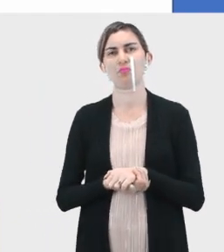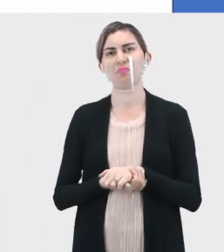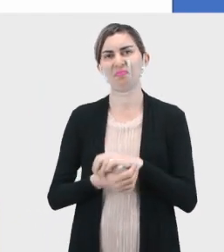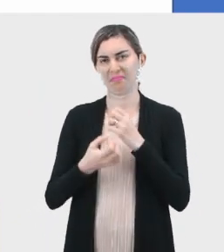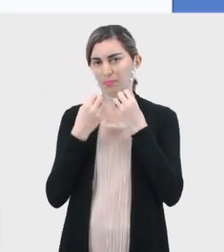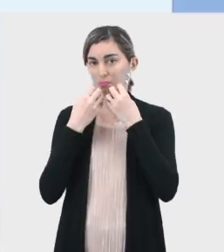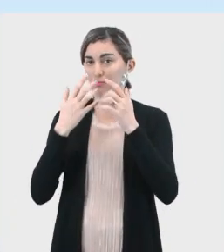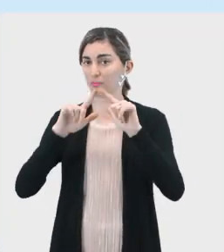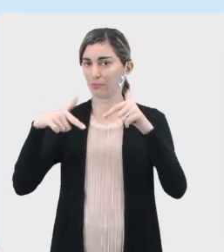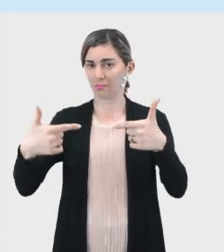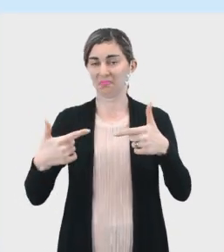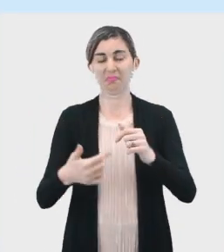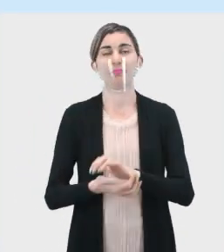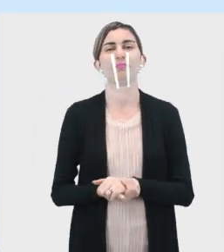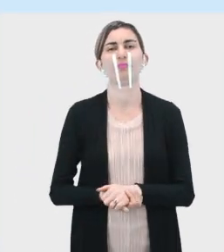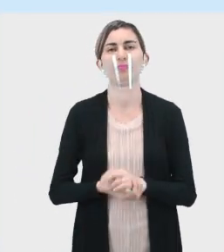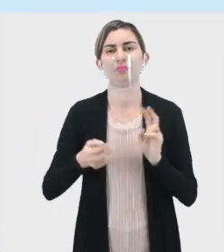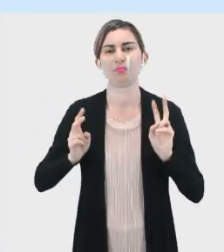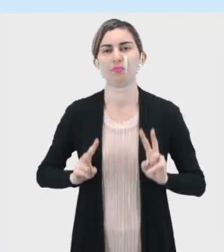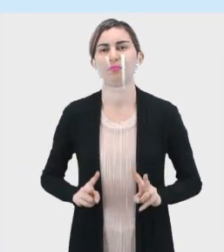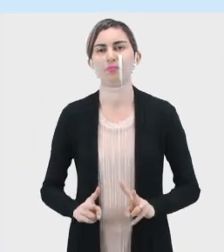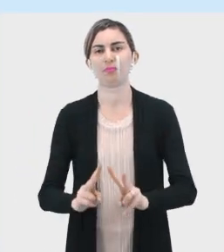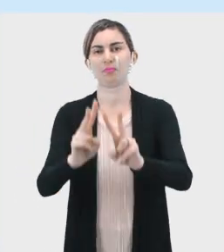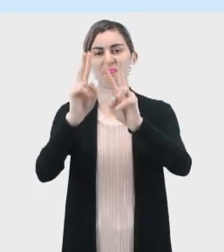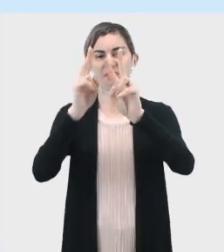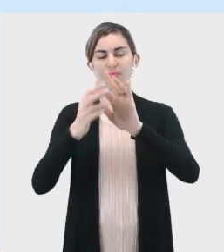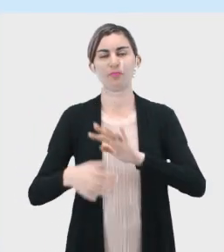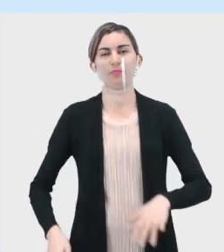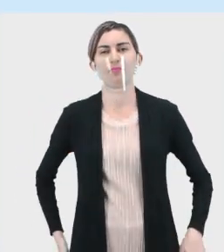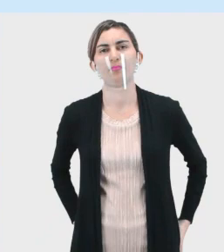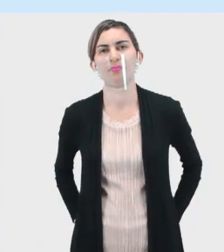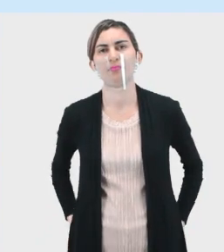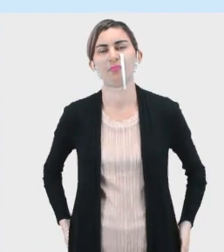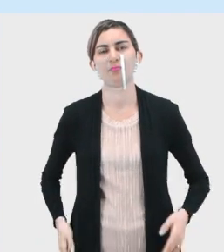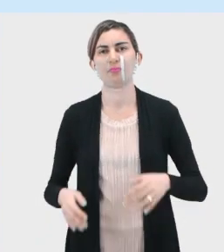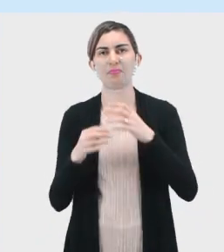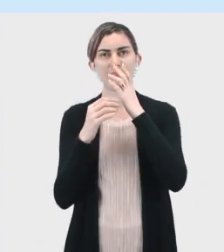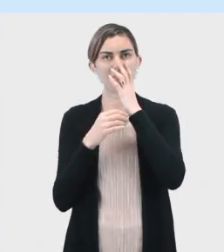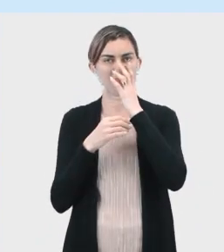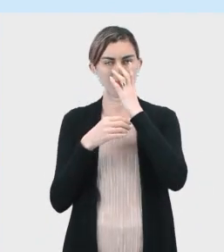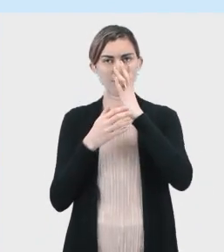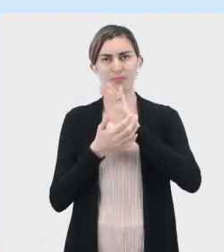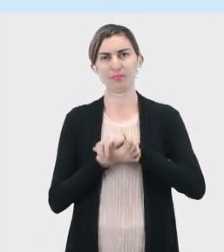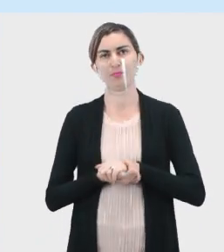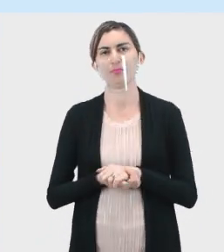Good luck! Boa sorte! Vamos seguindo.